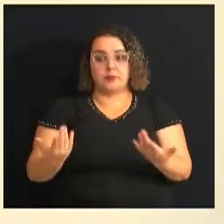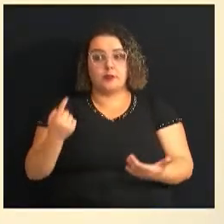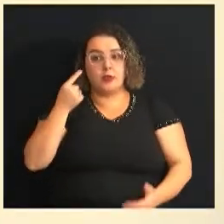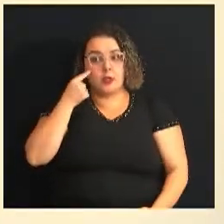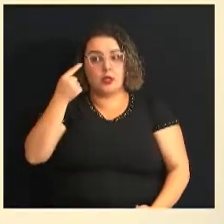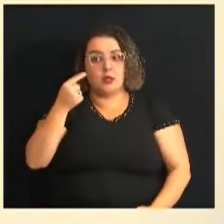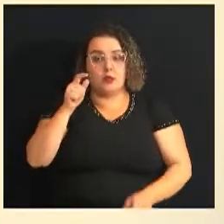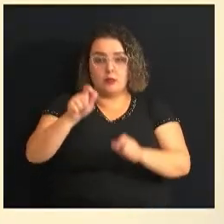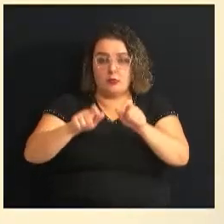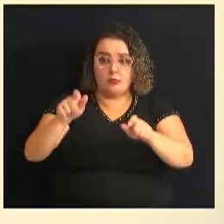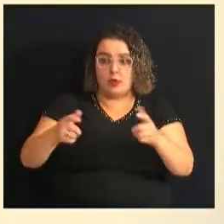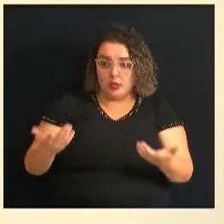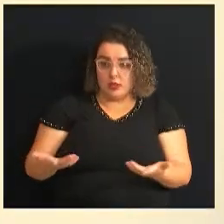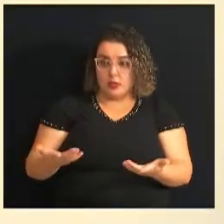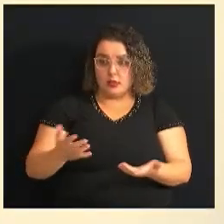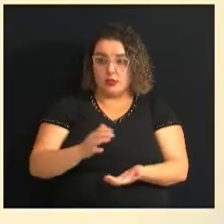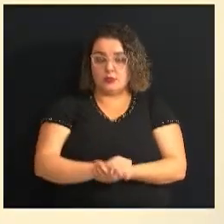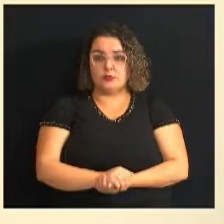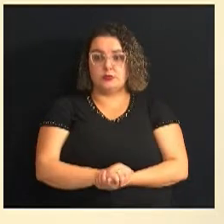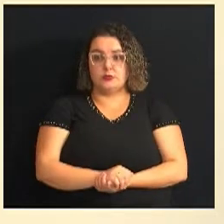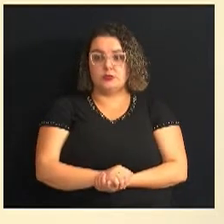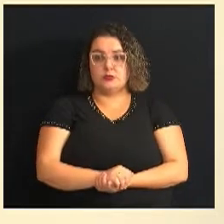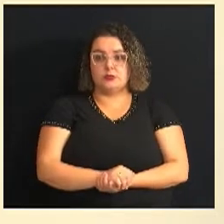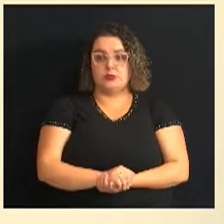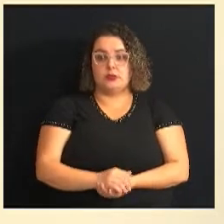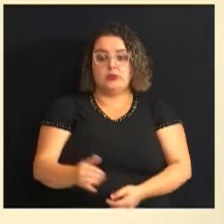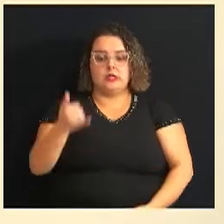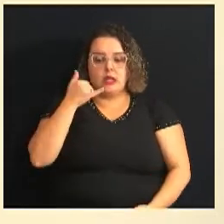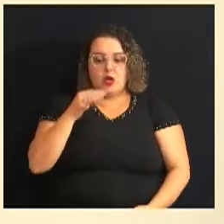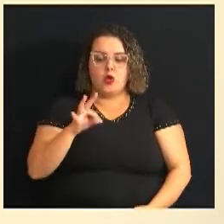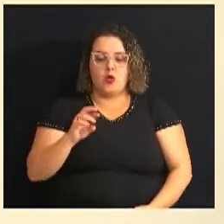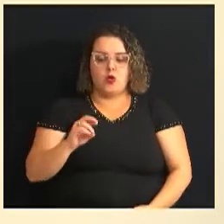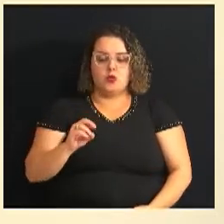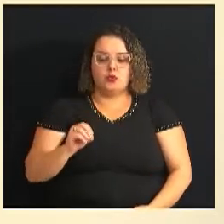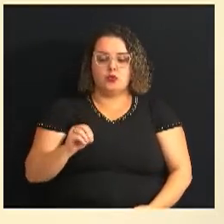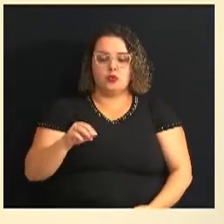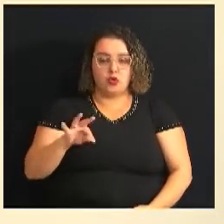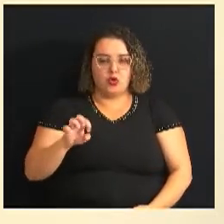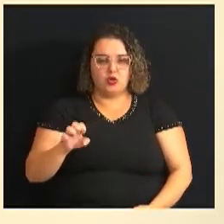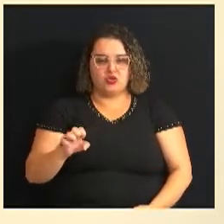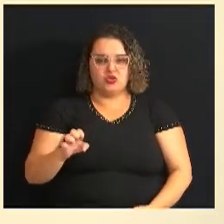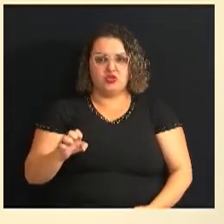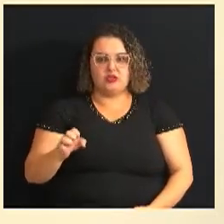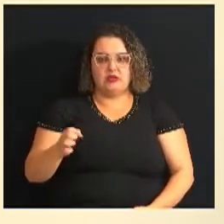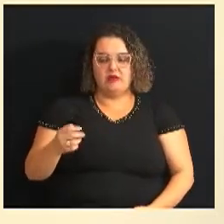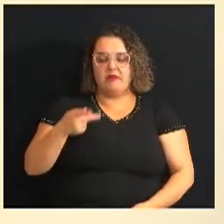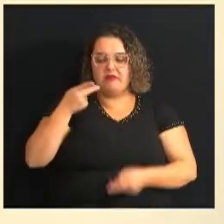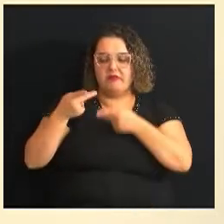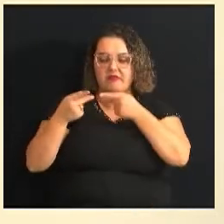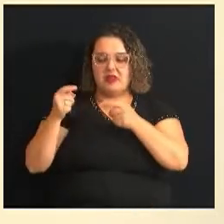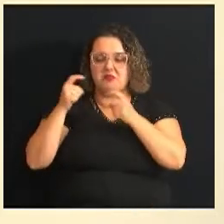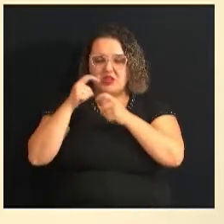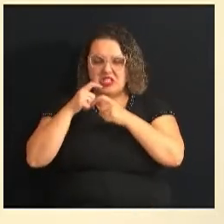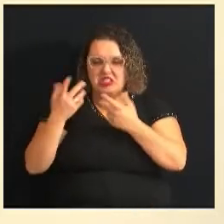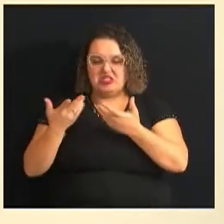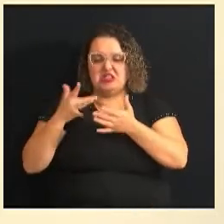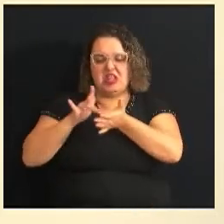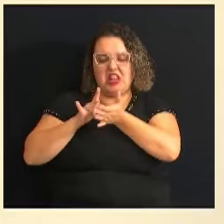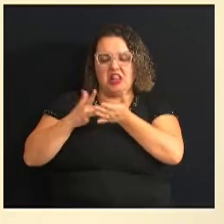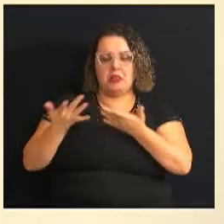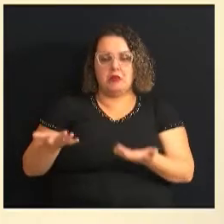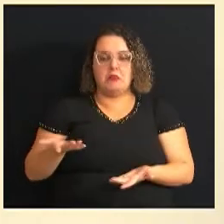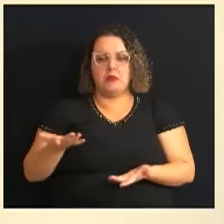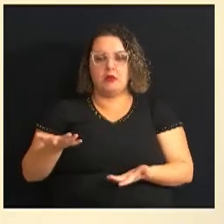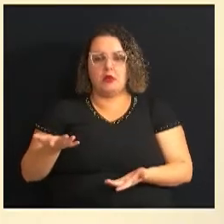pessoas que mandarem trote, fizerem isso, a gente já pode até ter uma avaliação se foi por engano ou